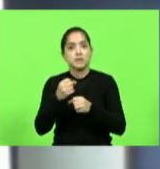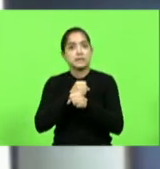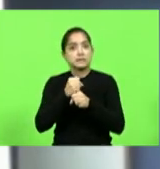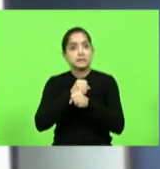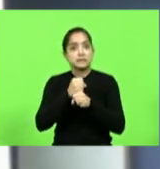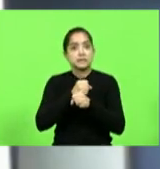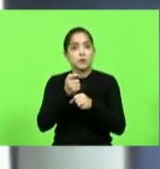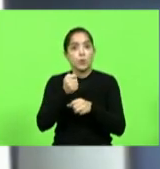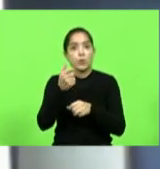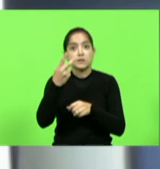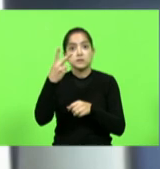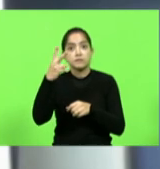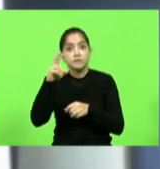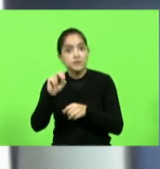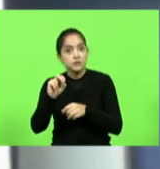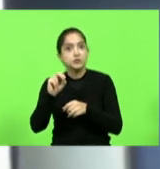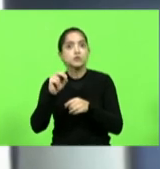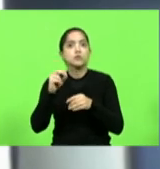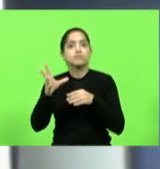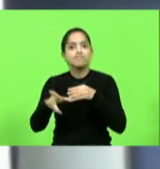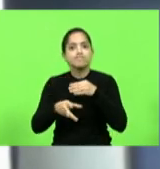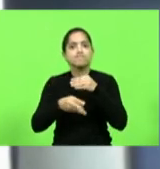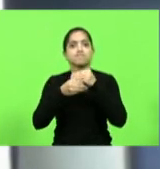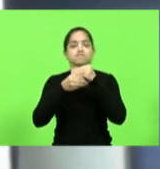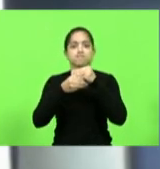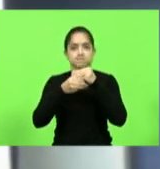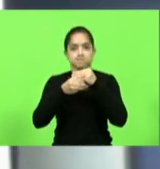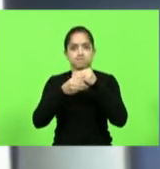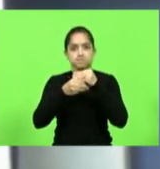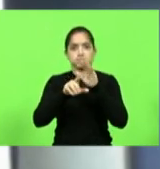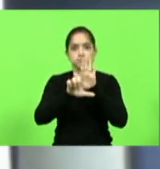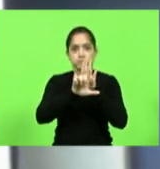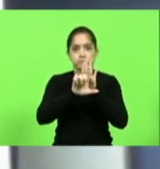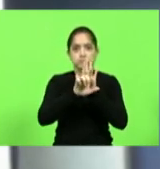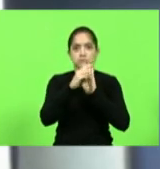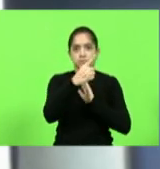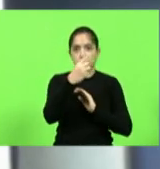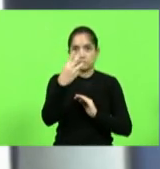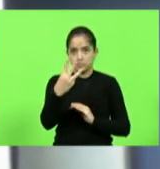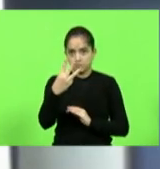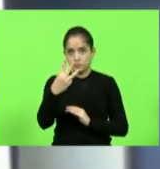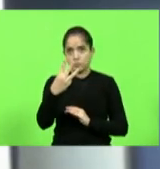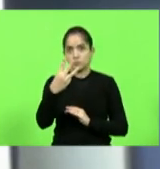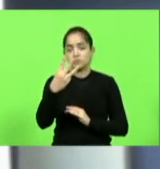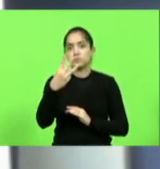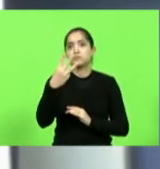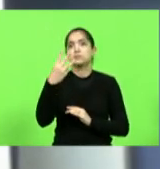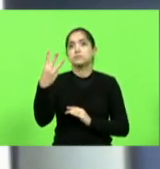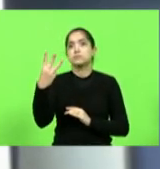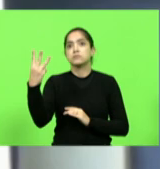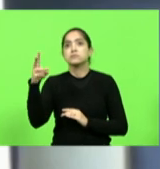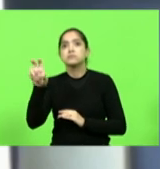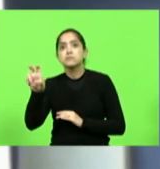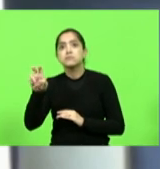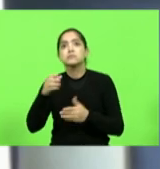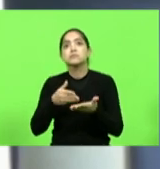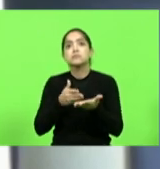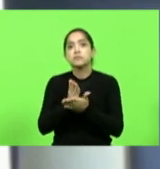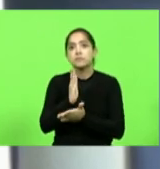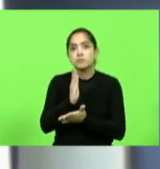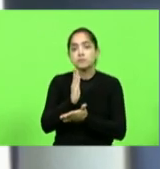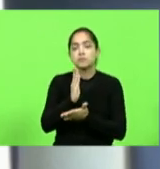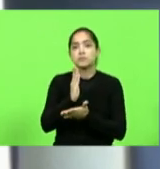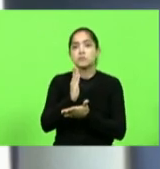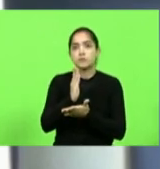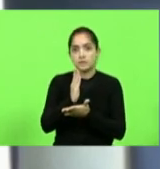anos fizeram a luta para a implementação da Lei 13.935, que foi aprovado